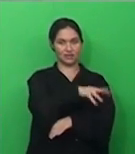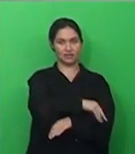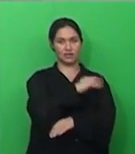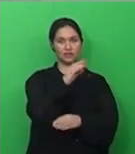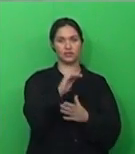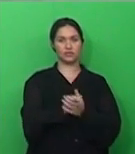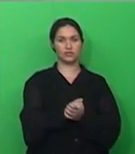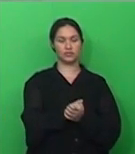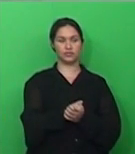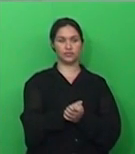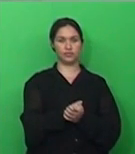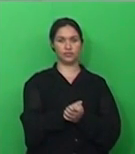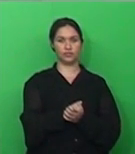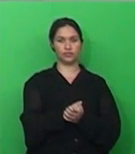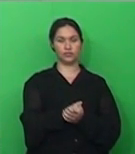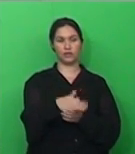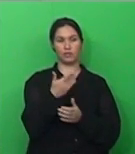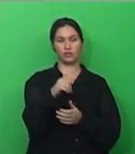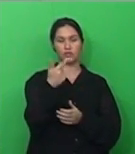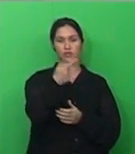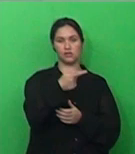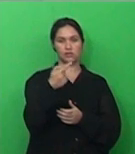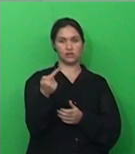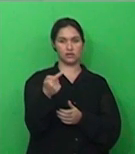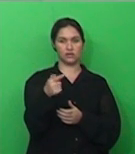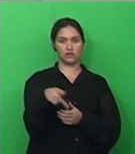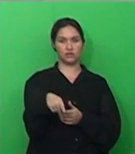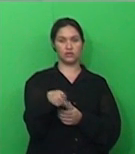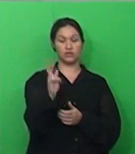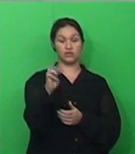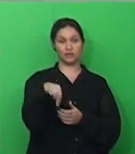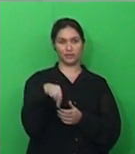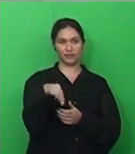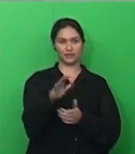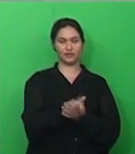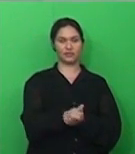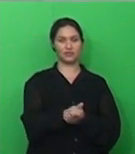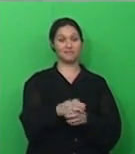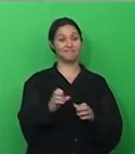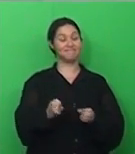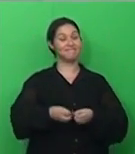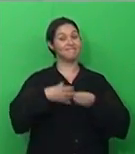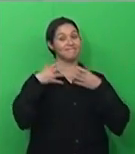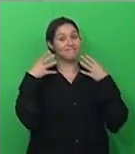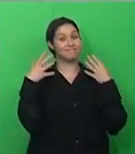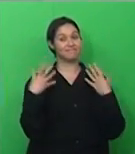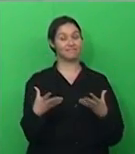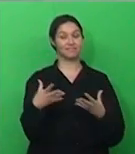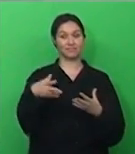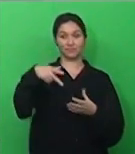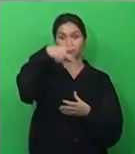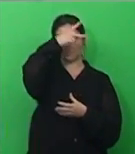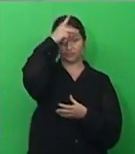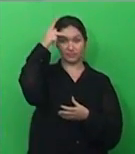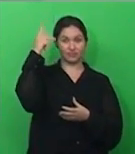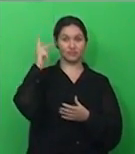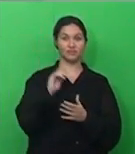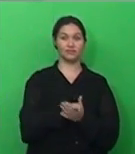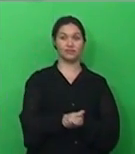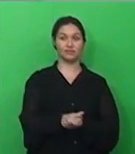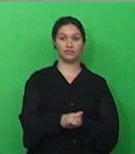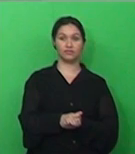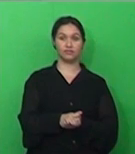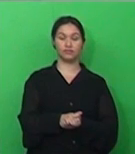de 77 quilômetros. Então, realmente, o prefeito Clésio Salvaro